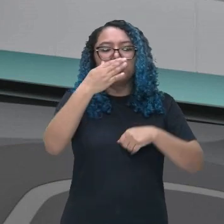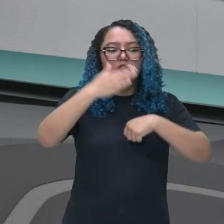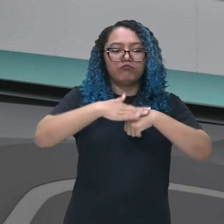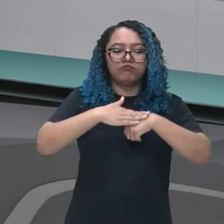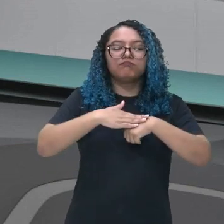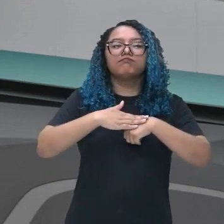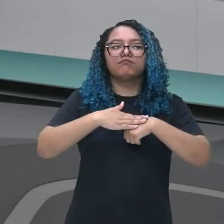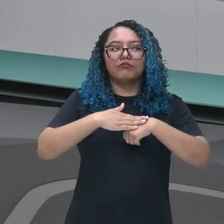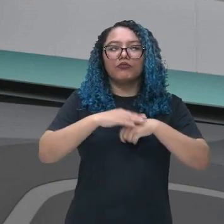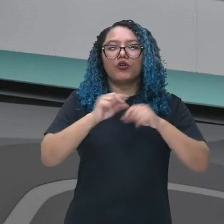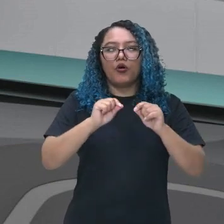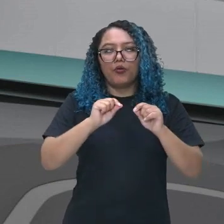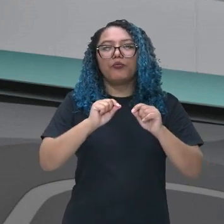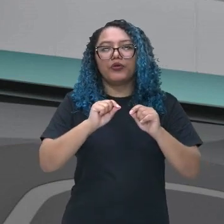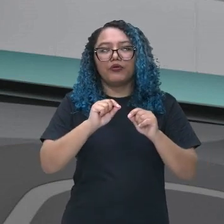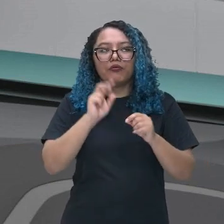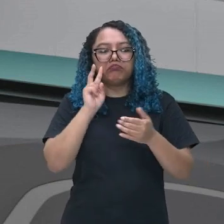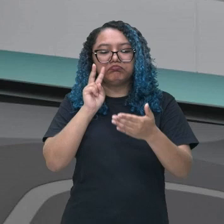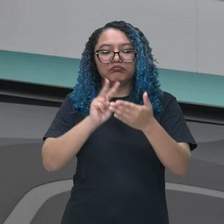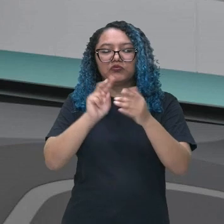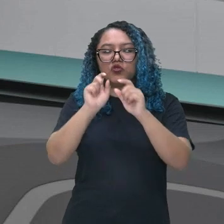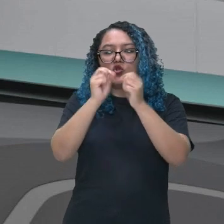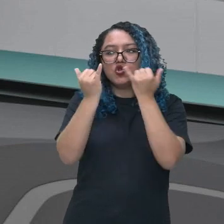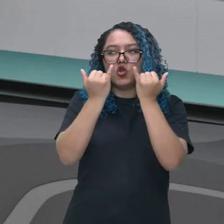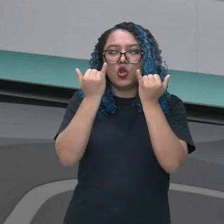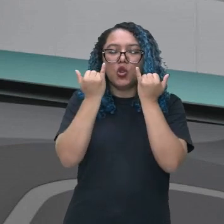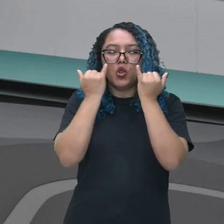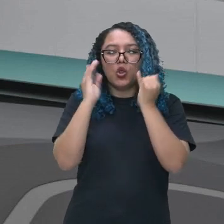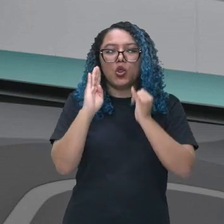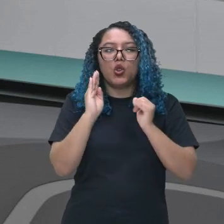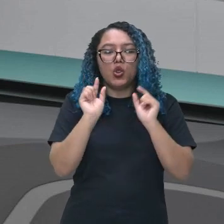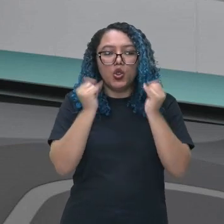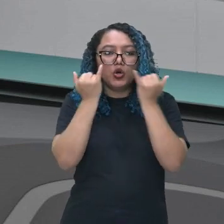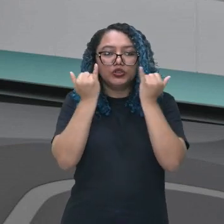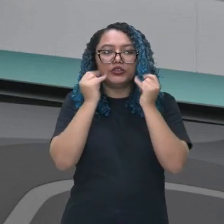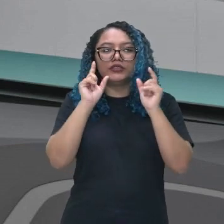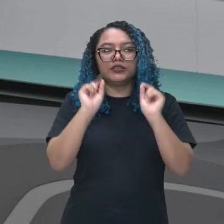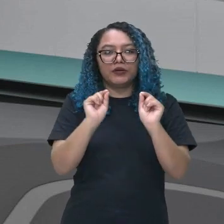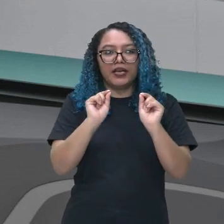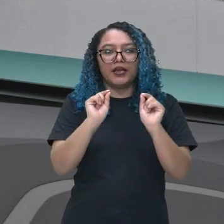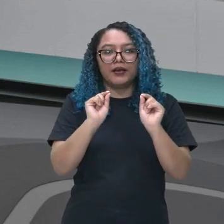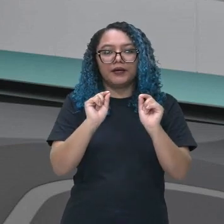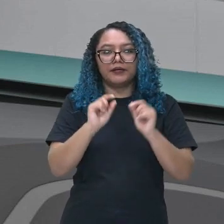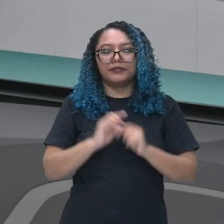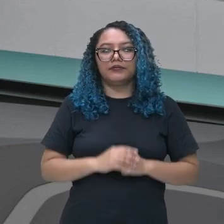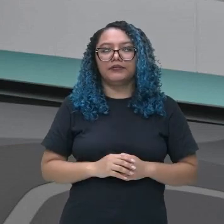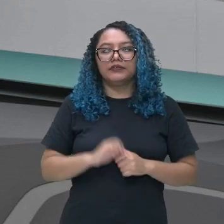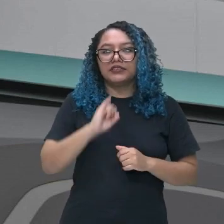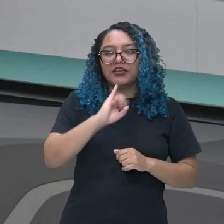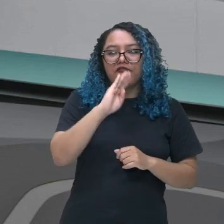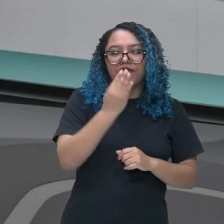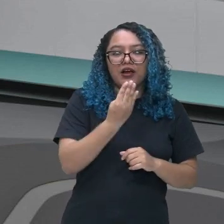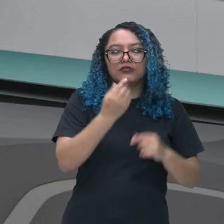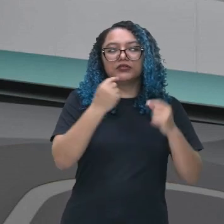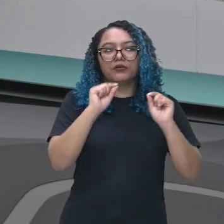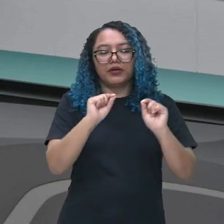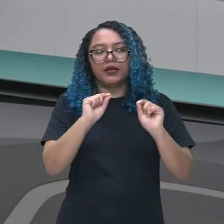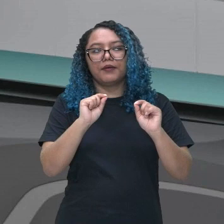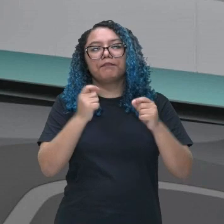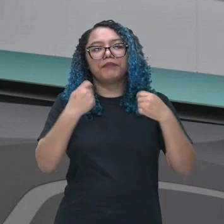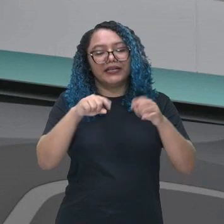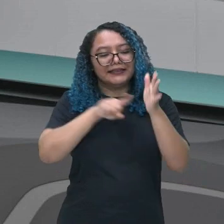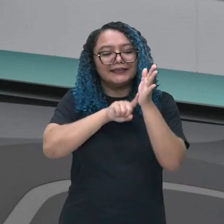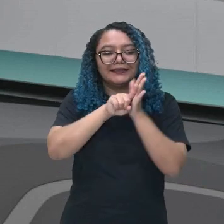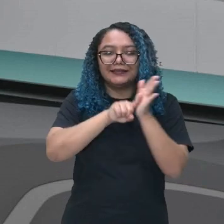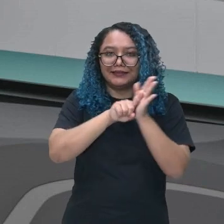qualquer notícia, é lógico, notícias assim que são falsas, fake news, a gente precisa investigar,